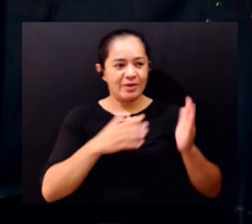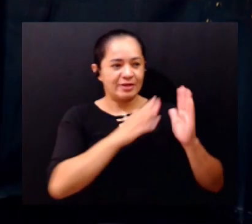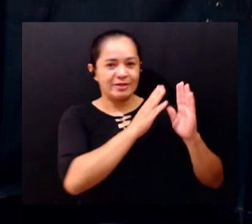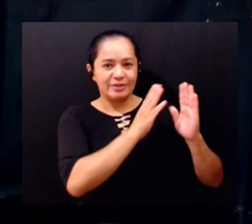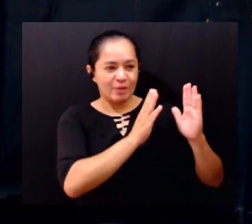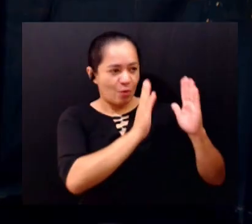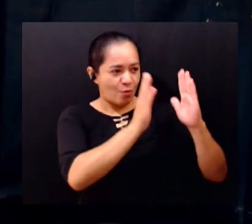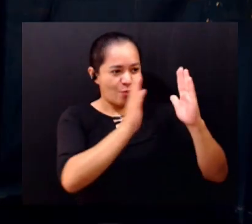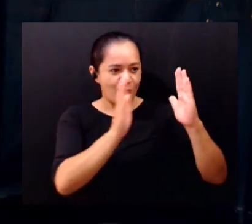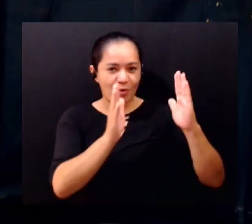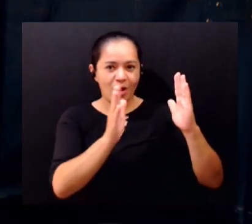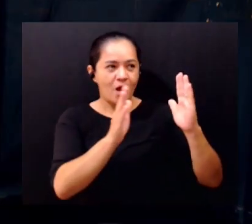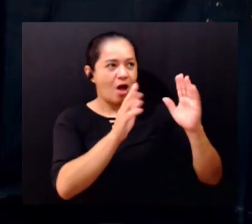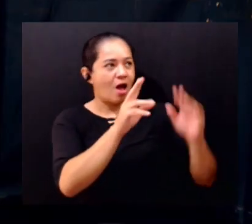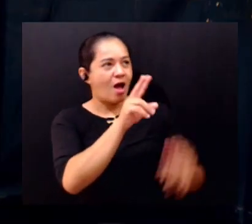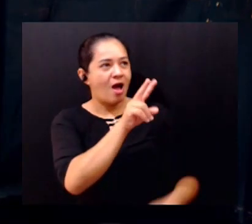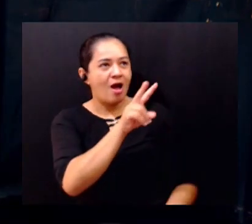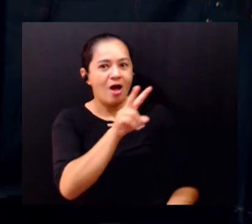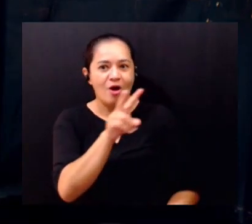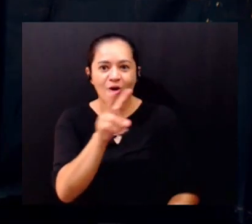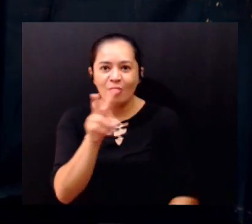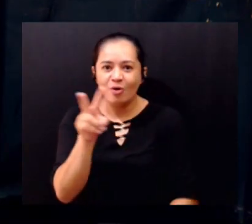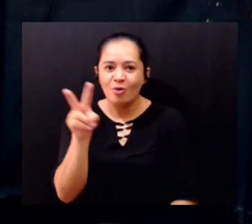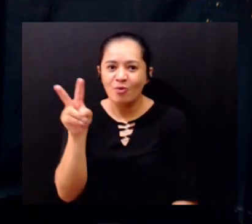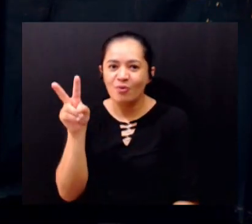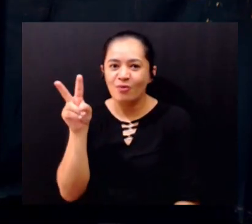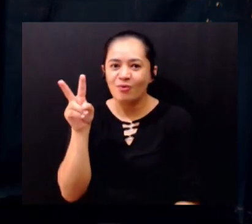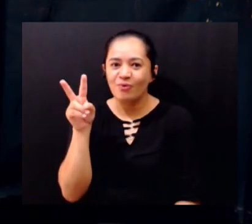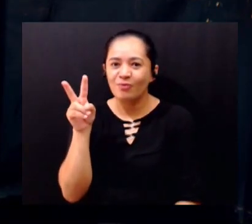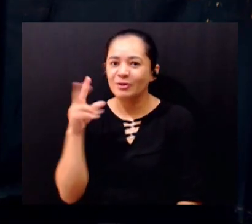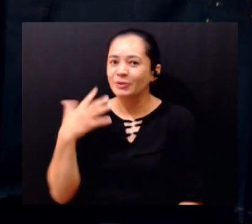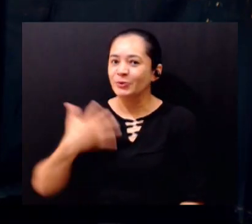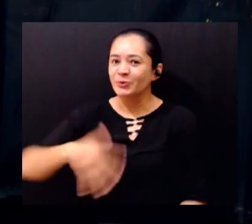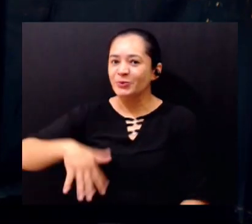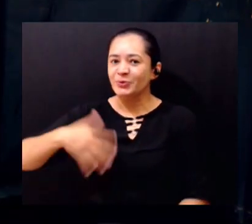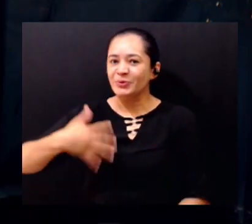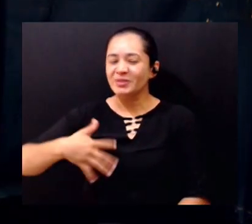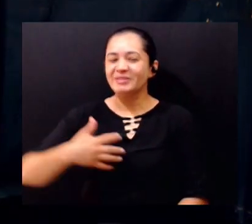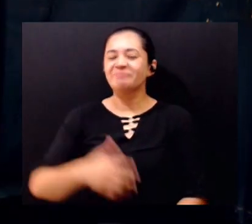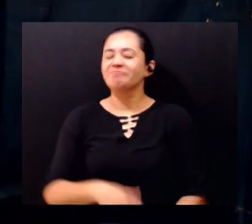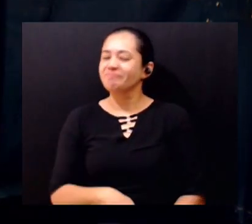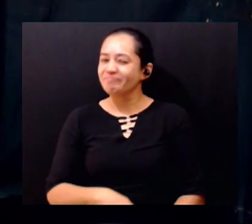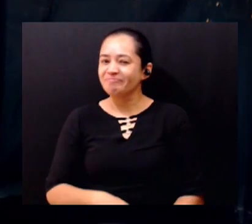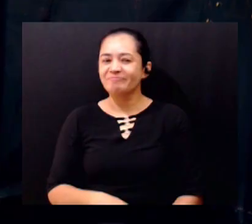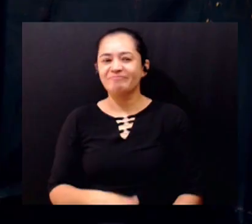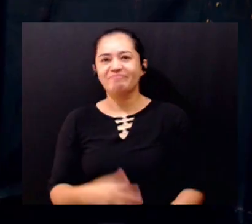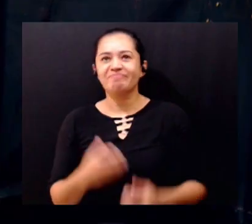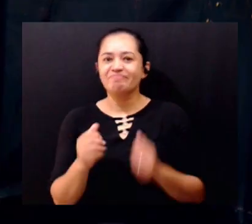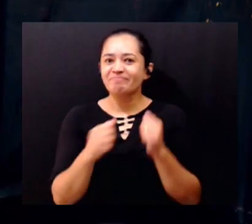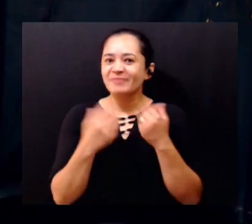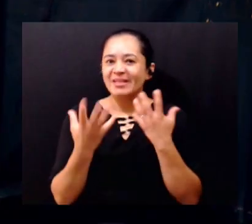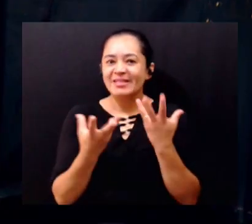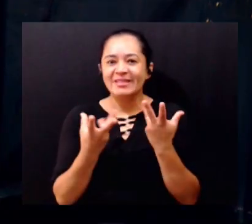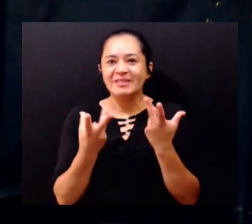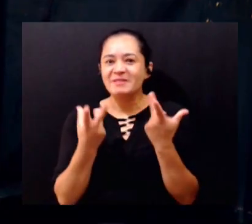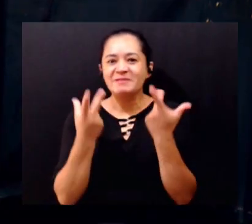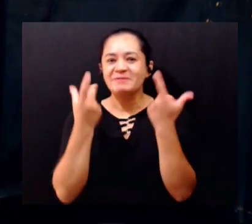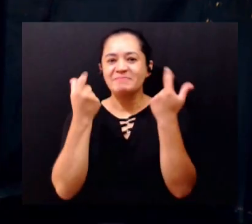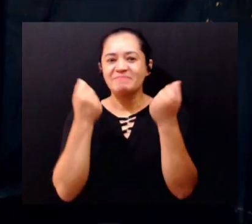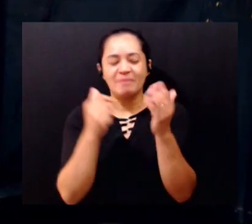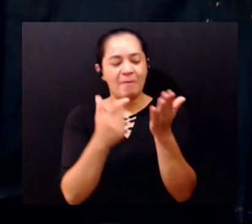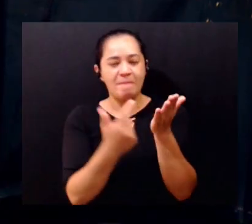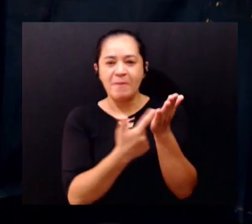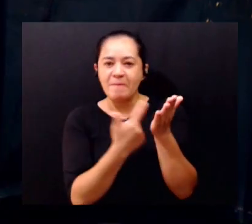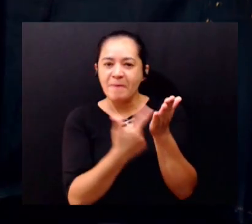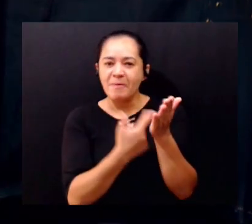deparar com tantas preciosidades, né? Com raridades e que marcaram a nossa